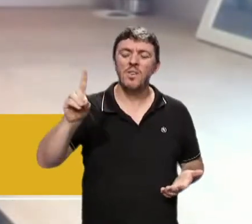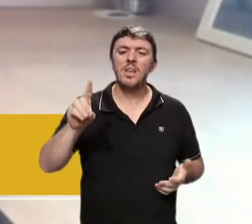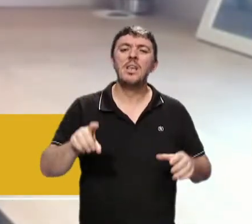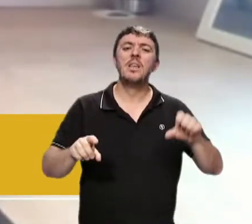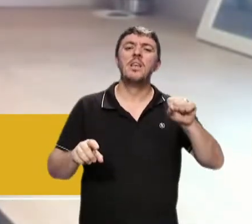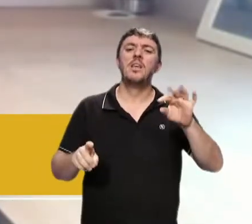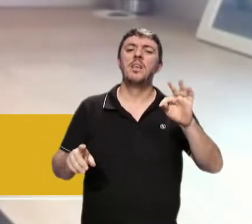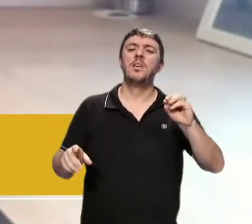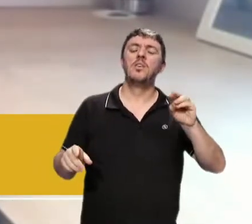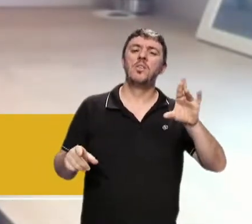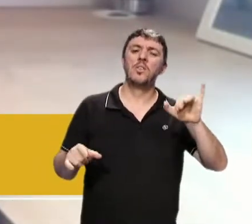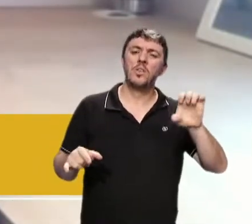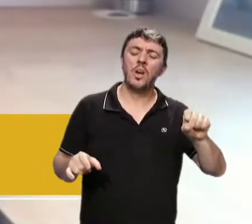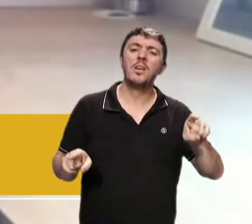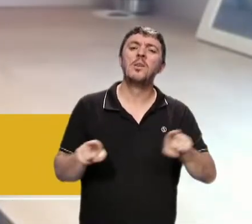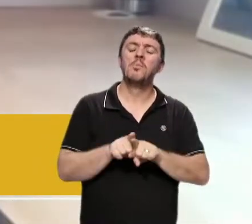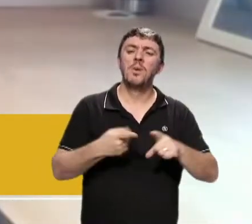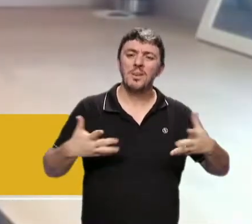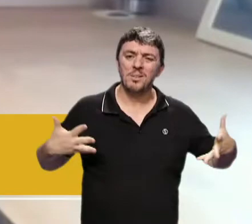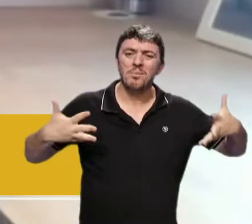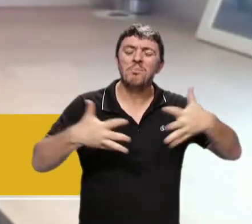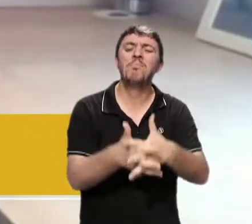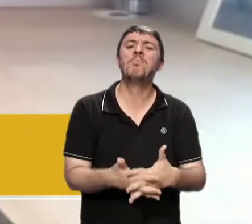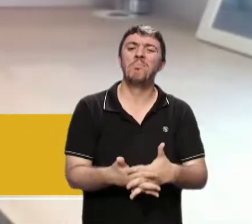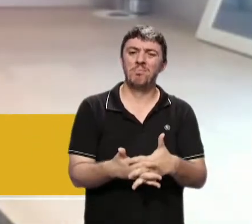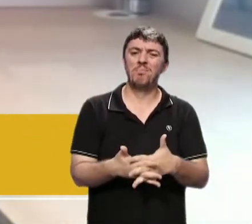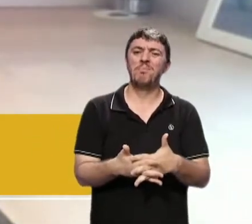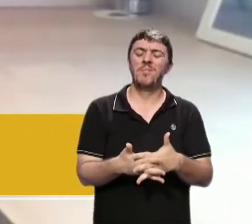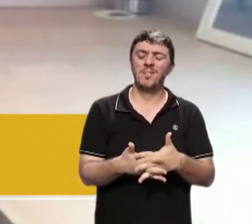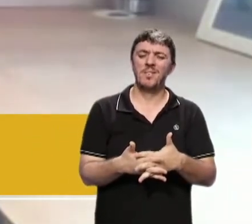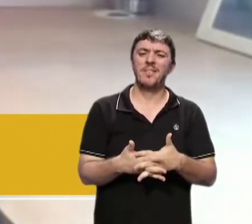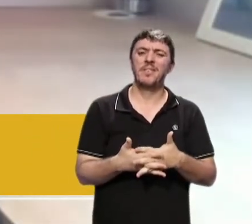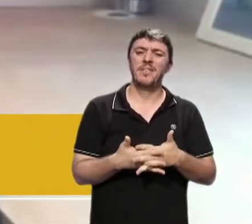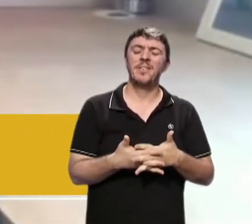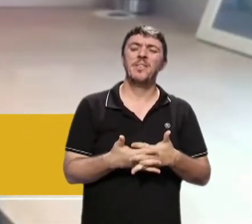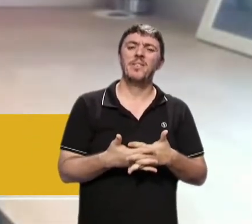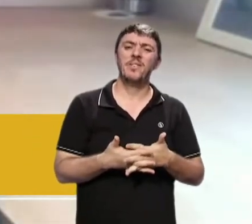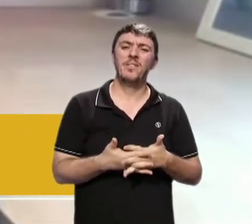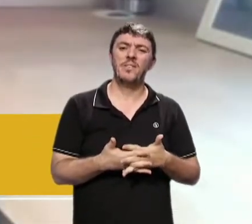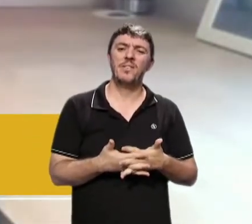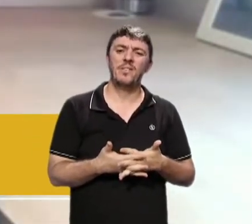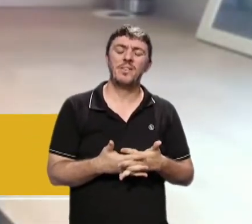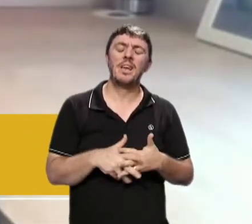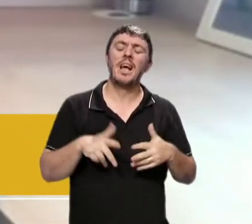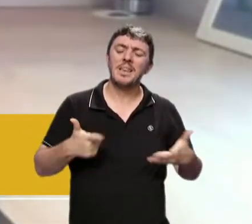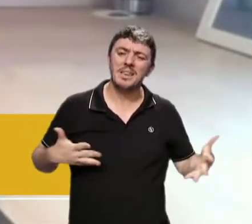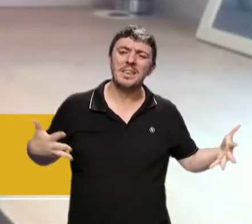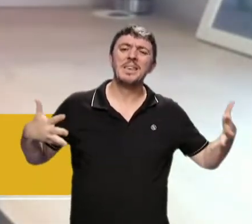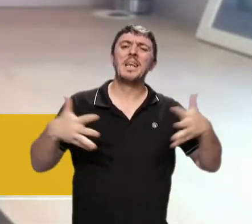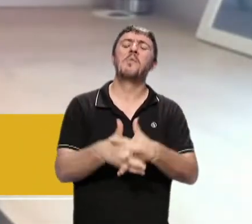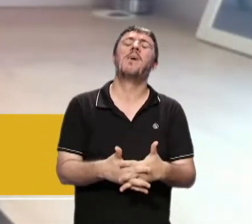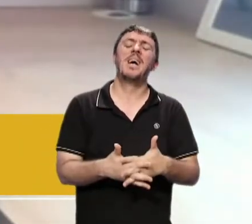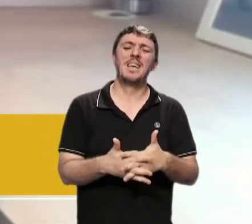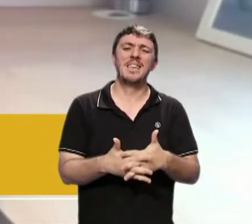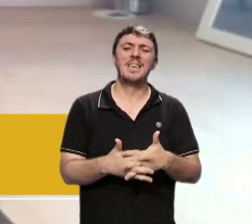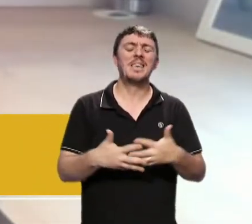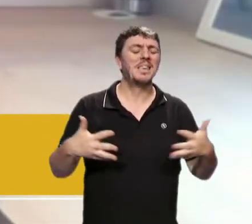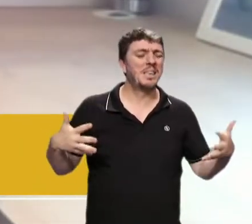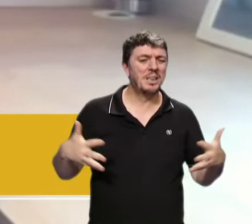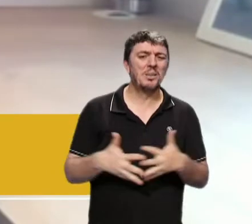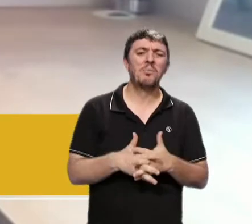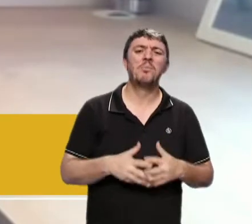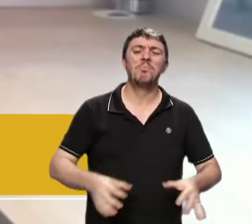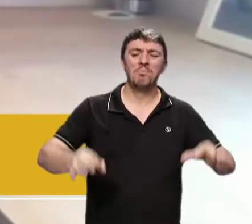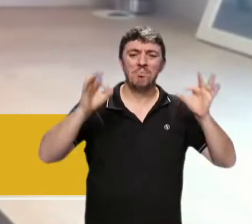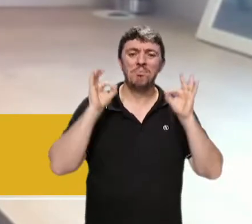atrapalha demais, principalmente também essa questão de influenciadoras digitais, atrapalha demais as métricas, os resultados.